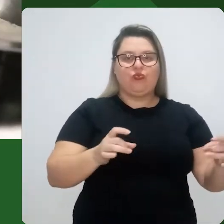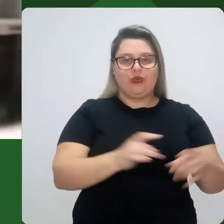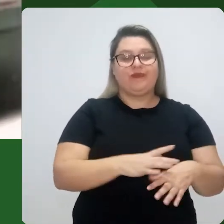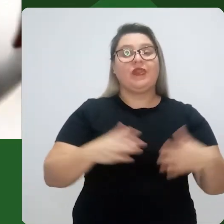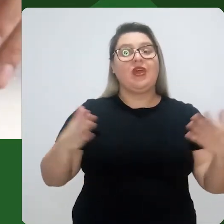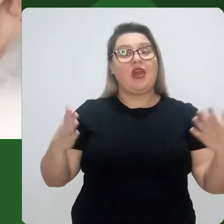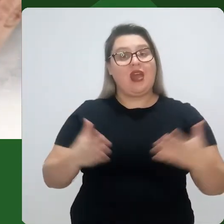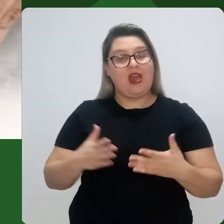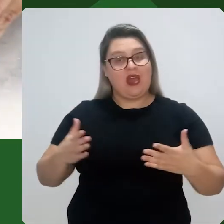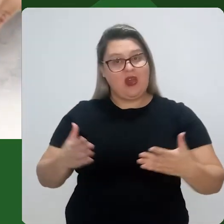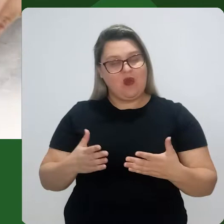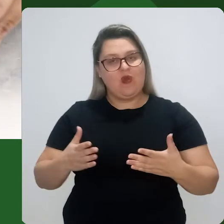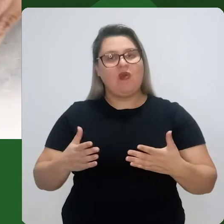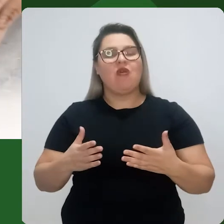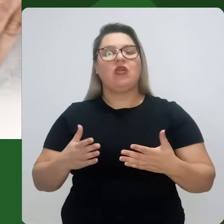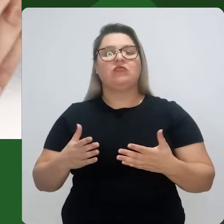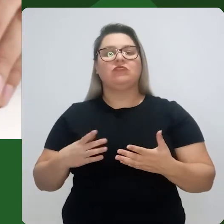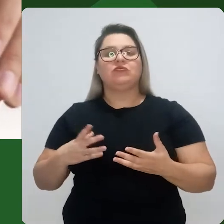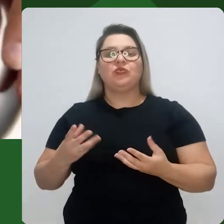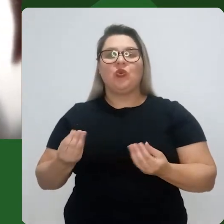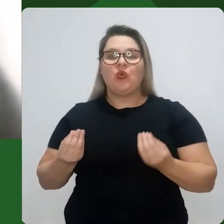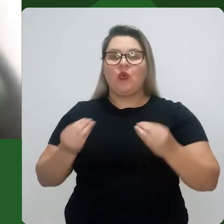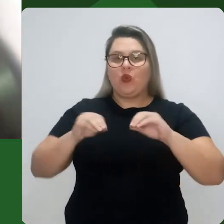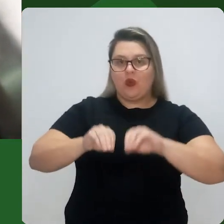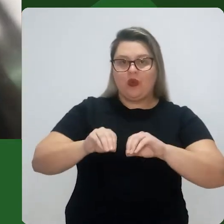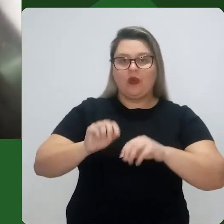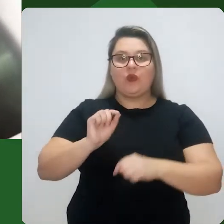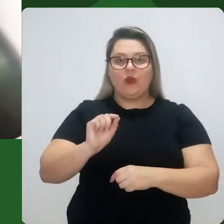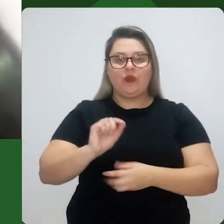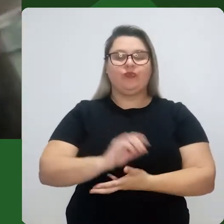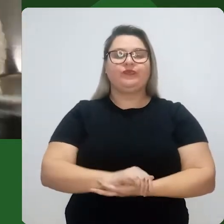duro, nós acrescentamos